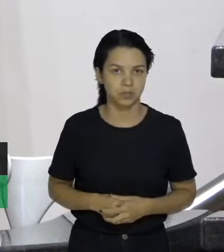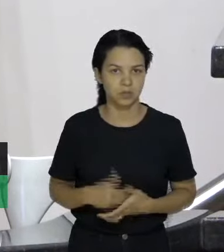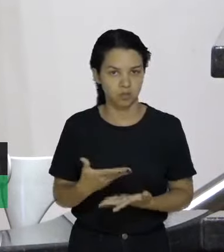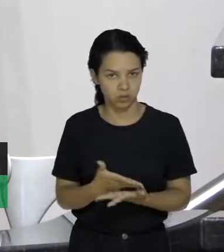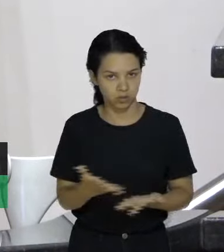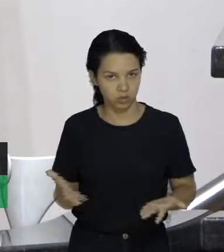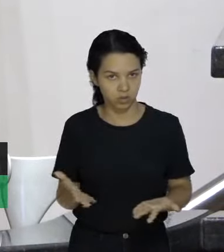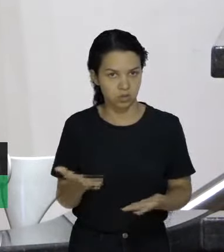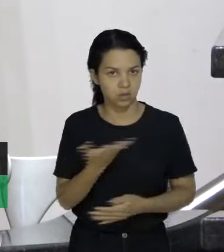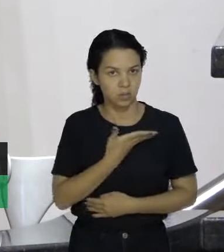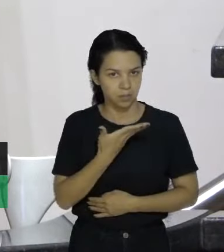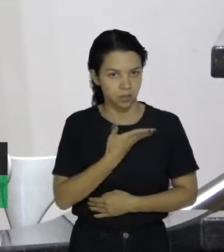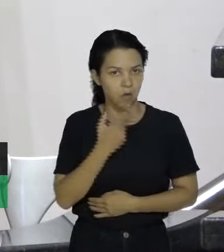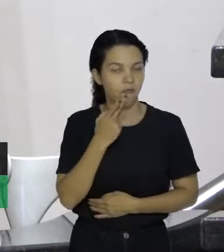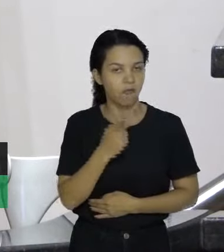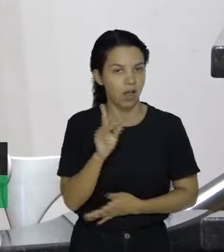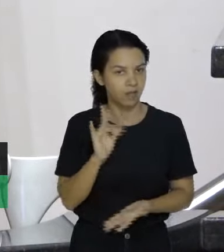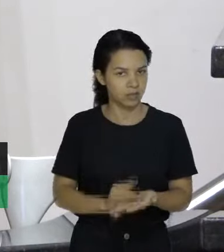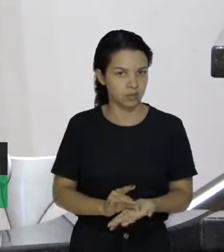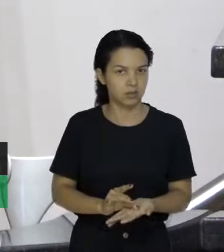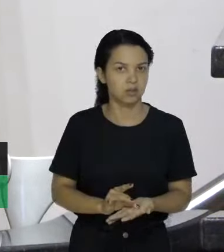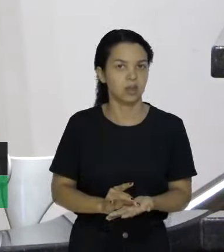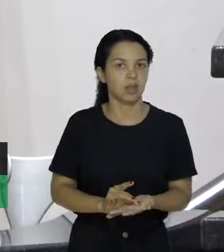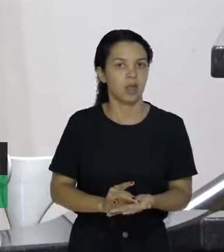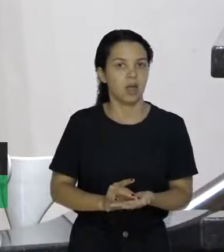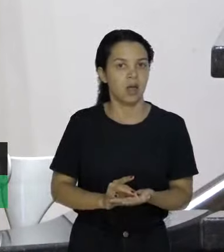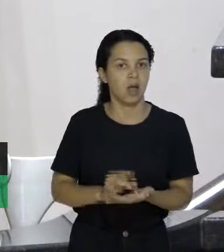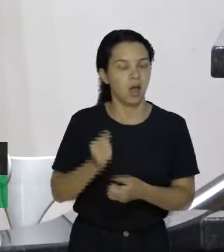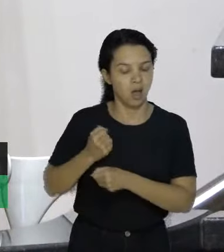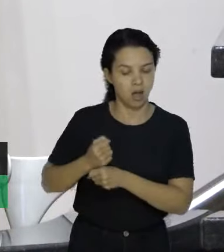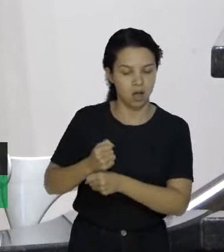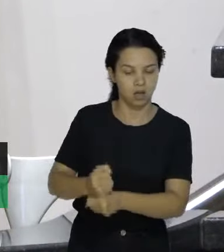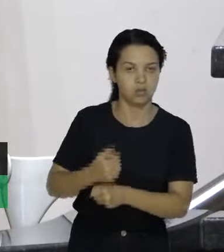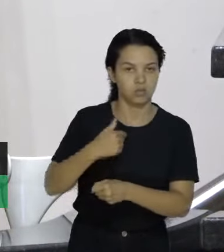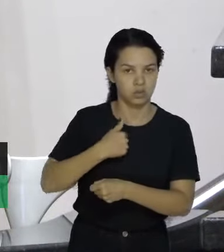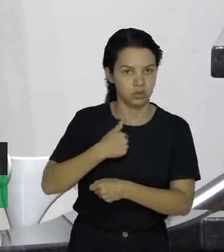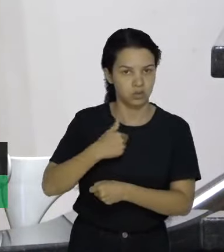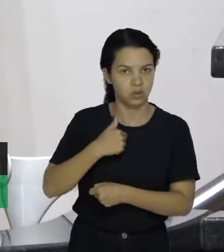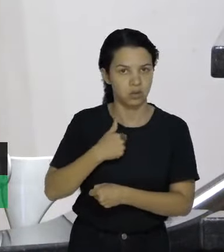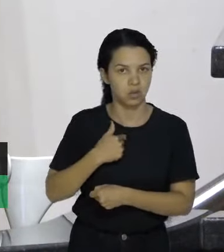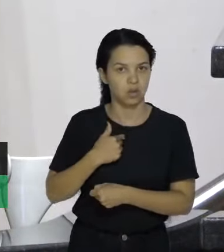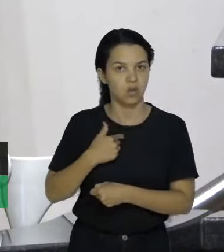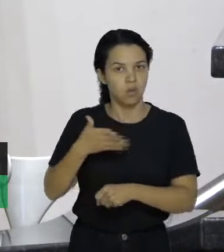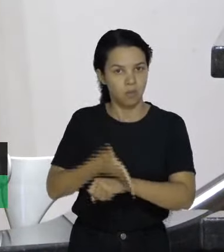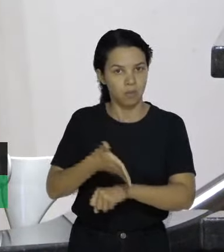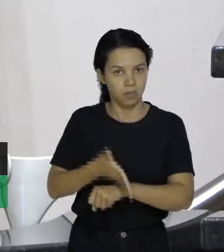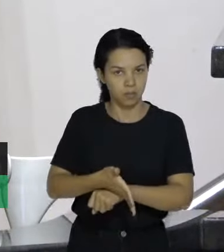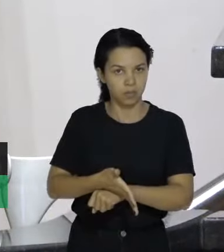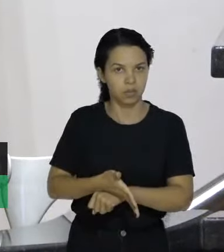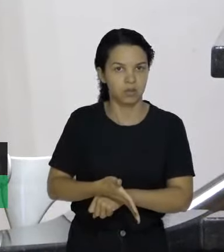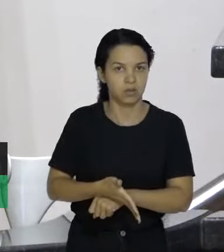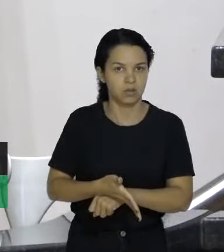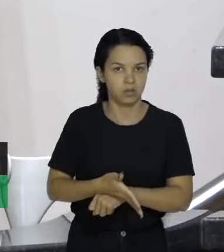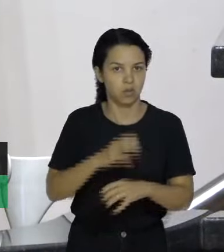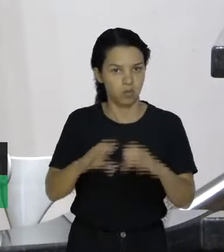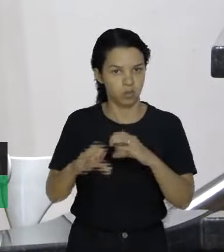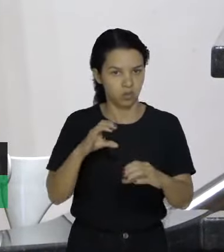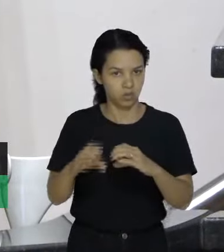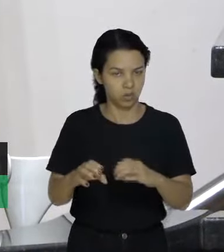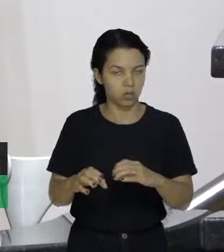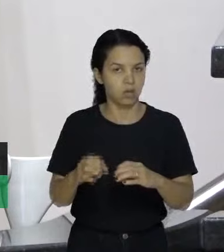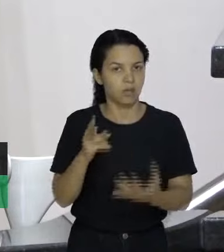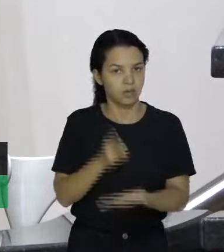eu confesso aos senhores que há muitos anos militando nas comunicações eu sempre emitia essa opinião eu